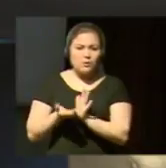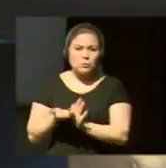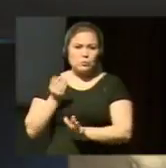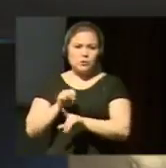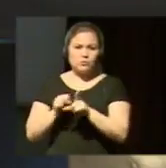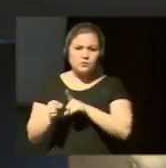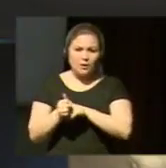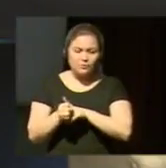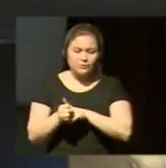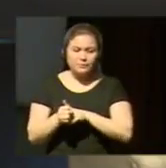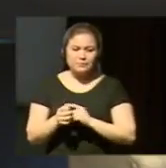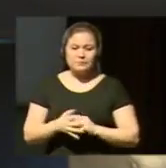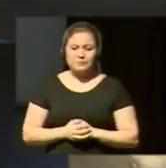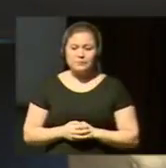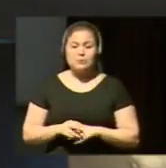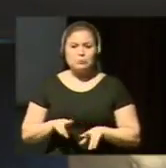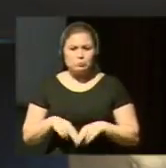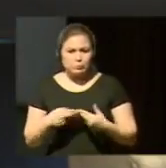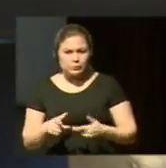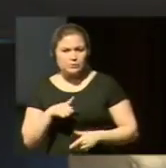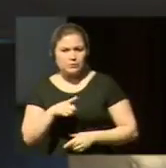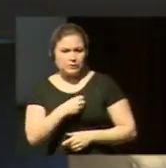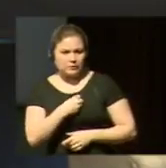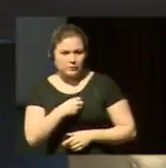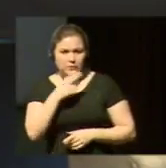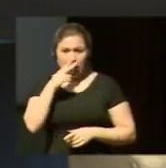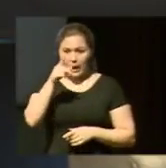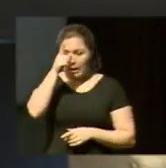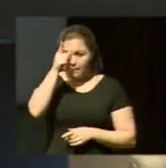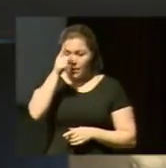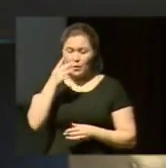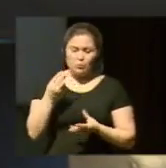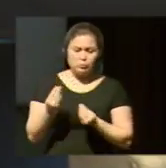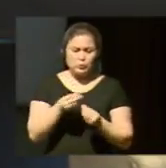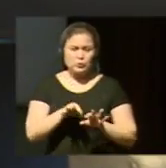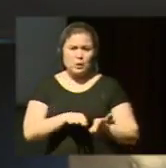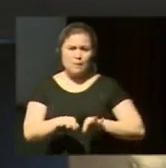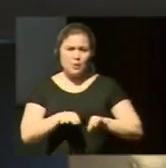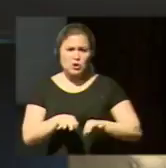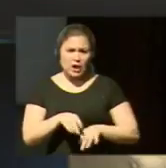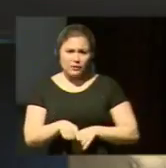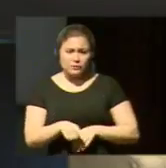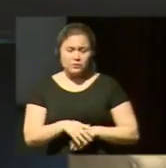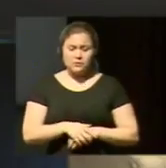social. Por isso, existe na Alemanha, de momento, muitos projetos